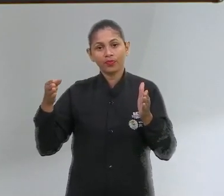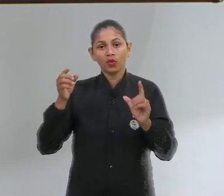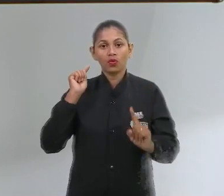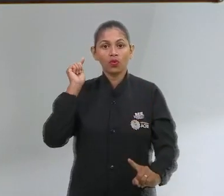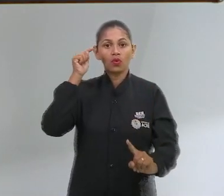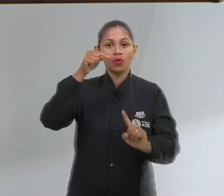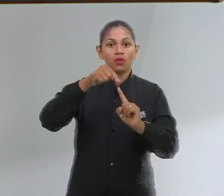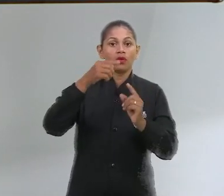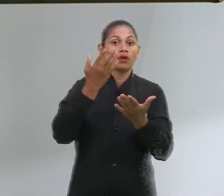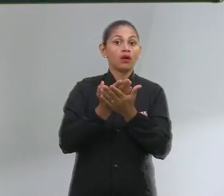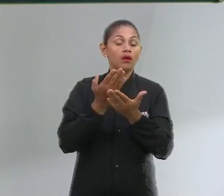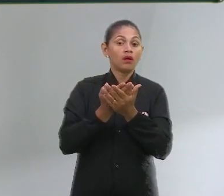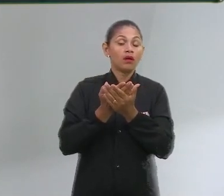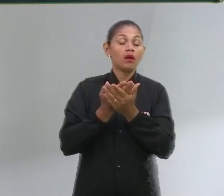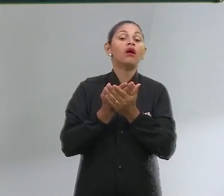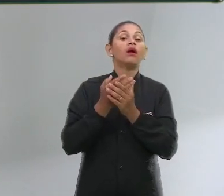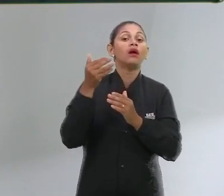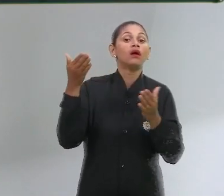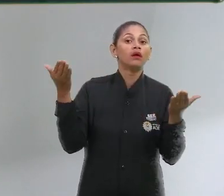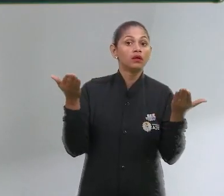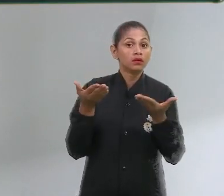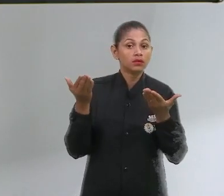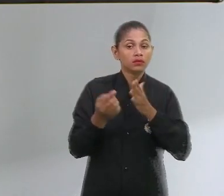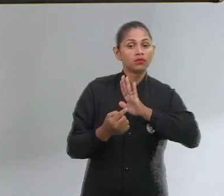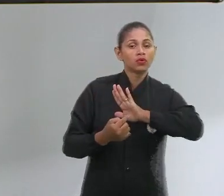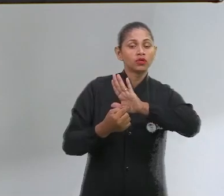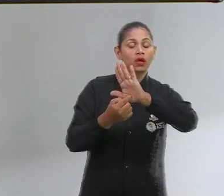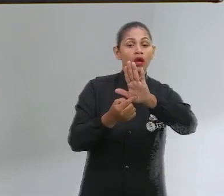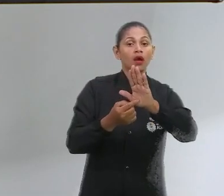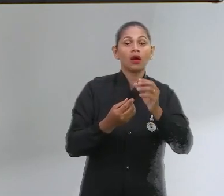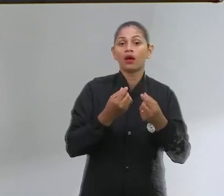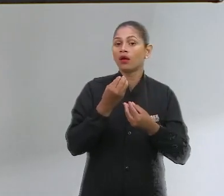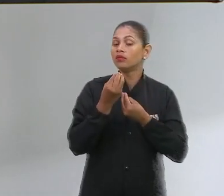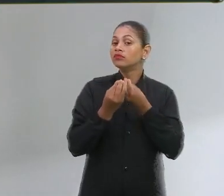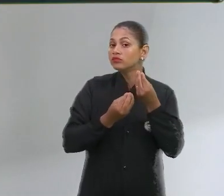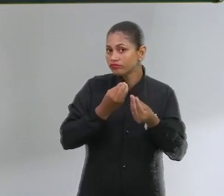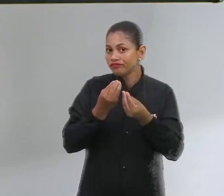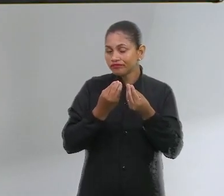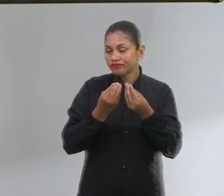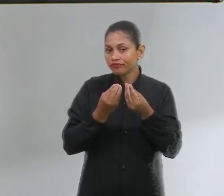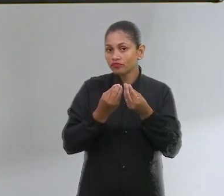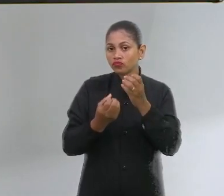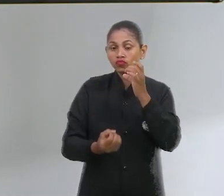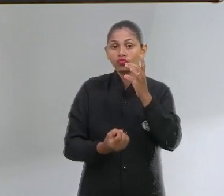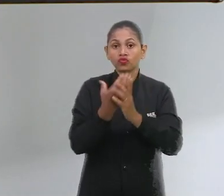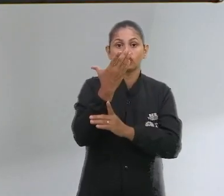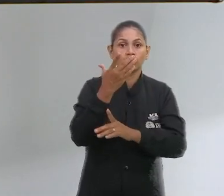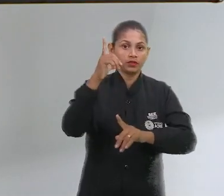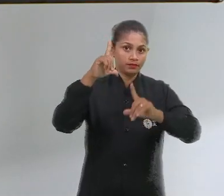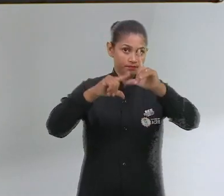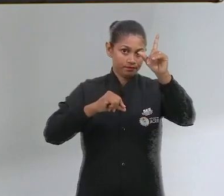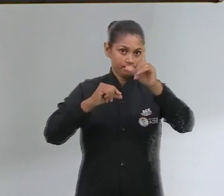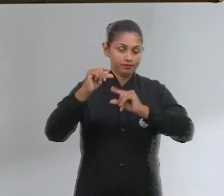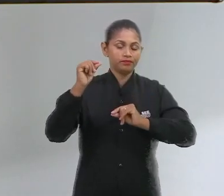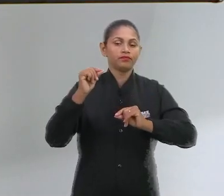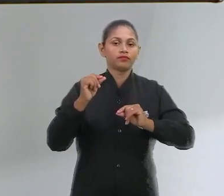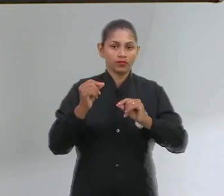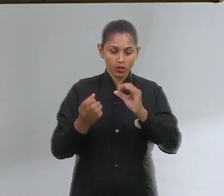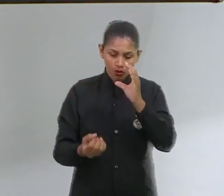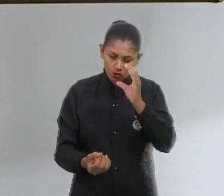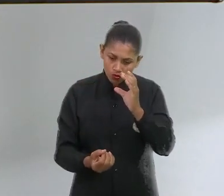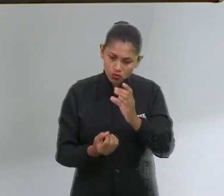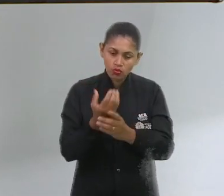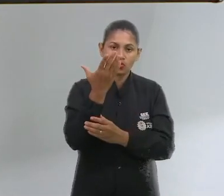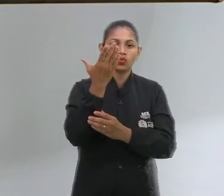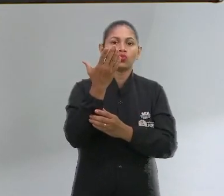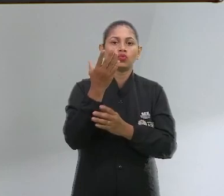é mostrar como que uma estrela surge. Né? Ela surge a partir de uma fusão de hidrogênio, e